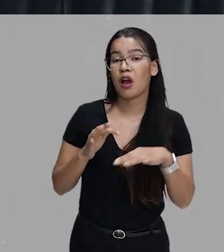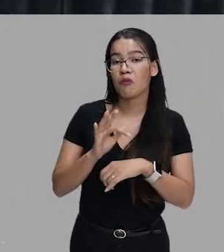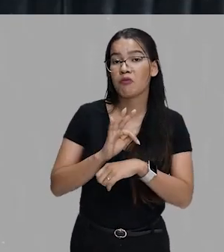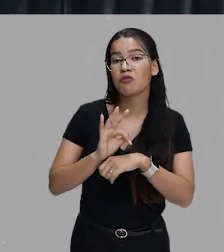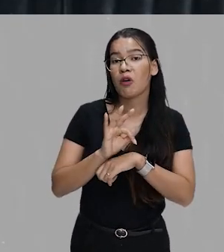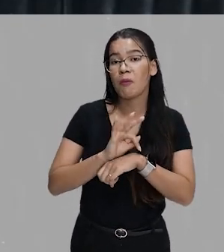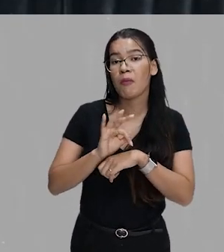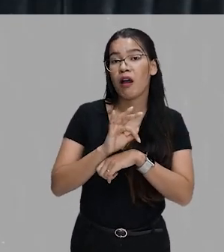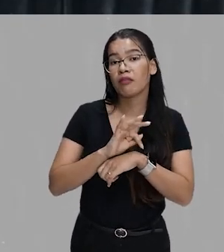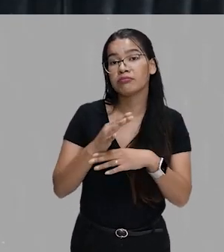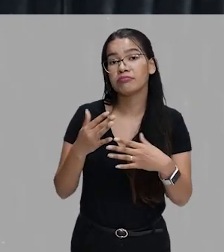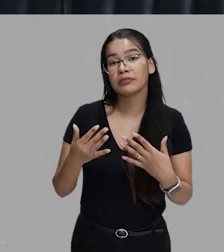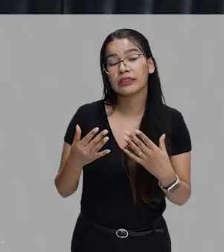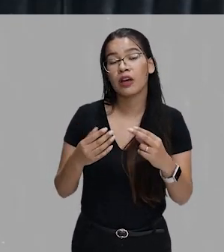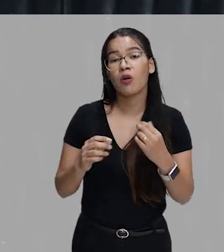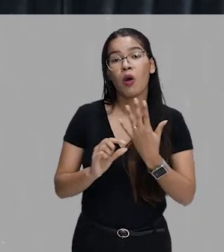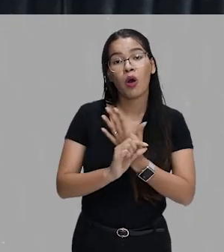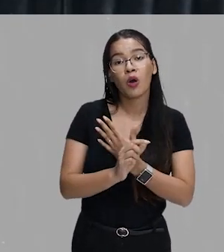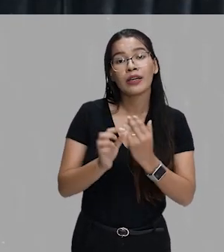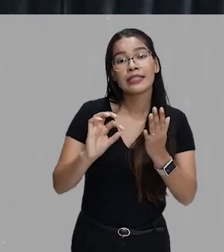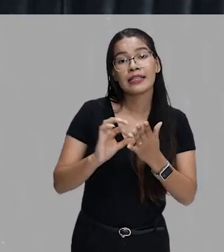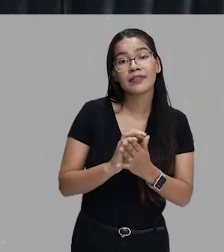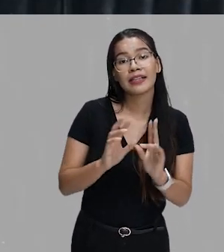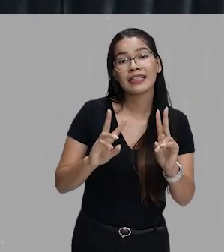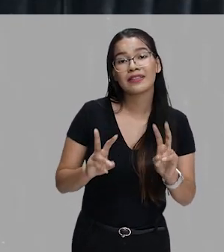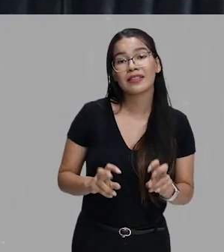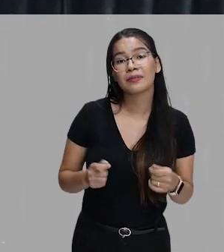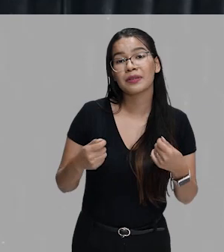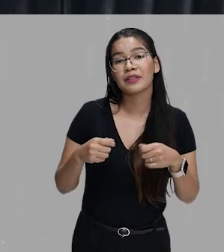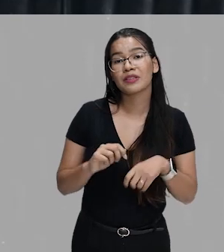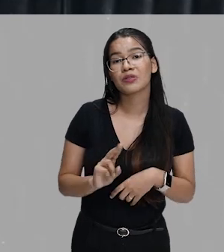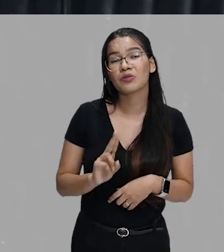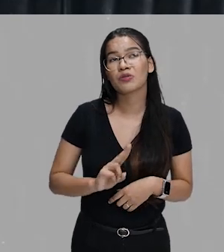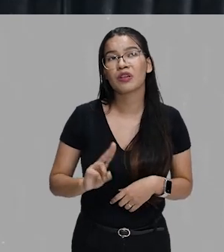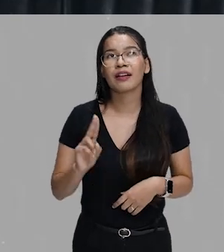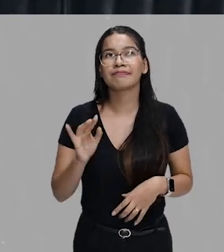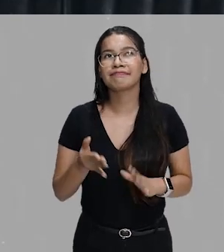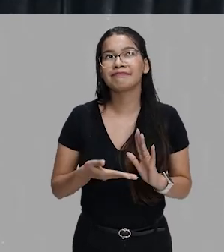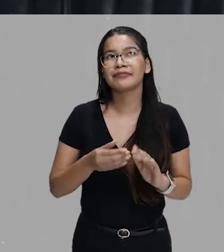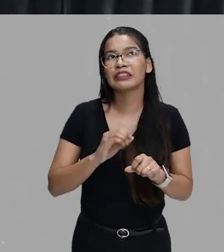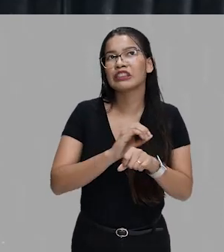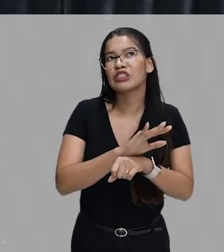está escrevendo e aí ele precisa, às vezes, ocultar um termo, tira um S aqui.